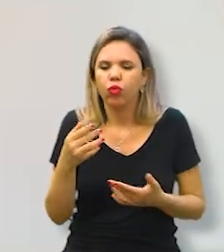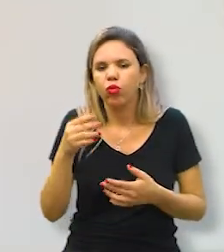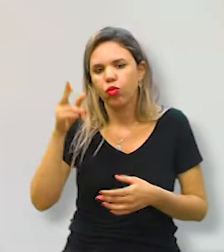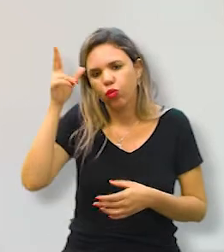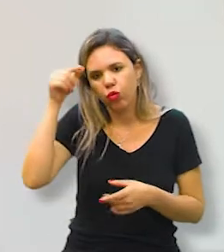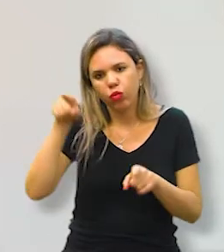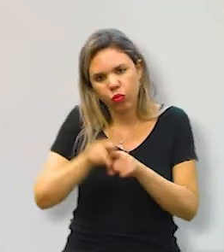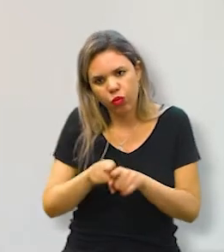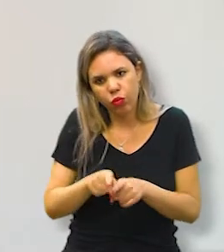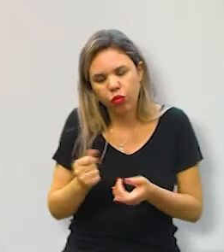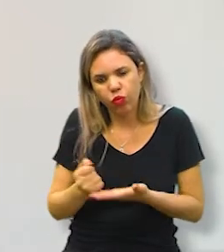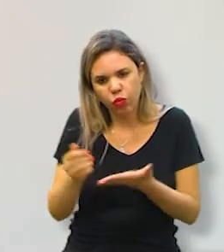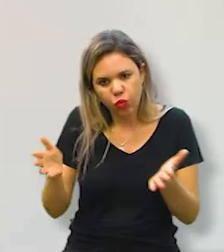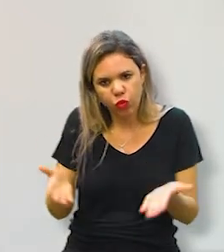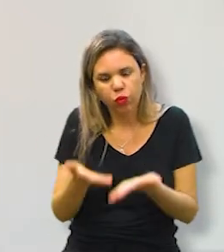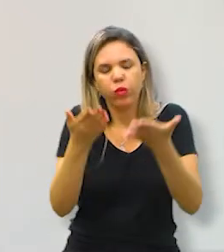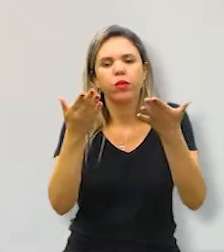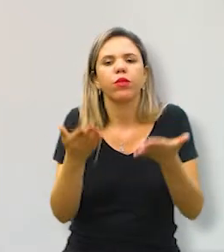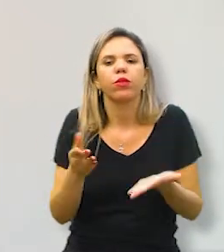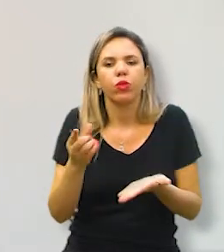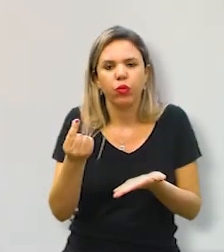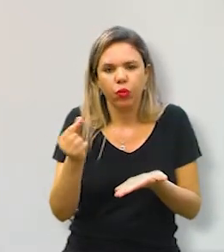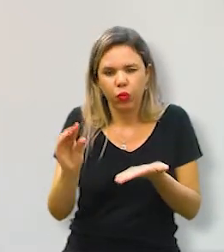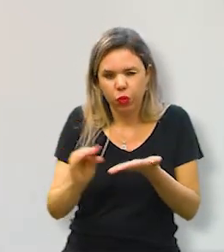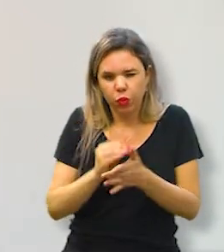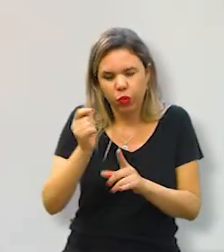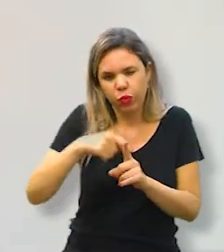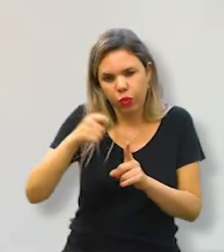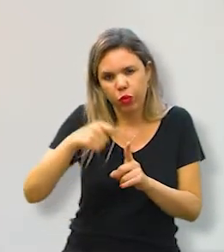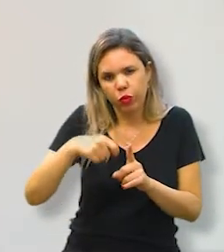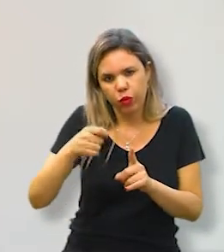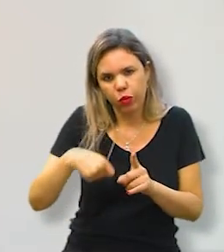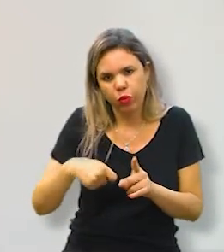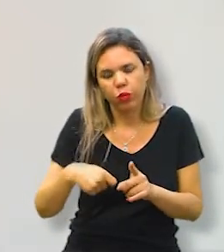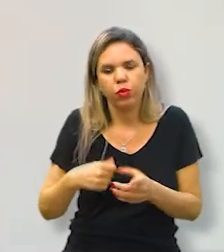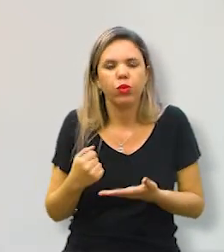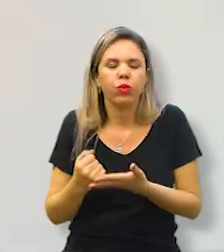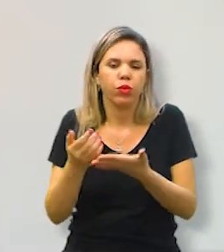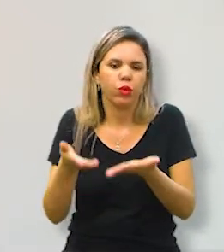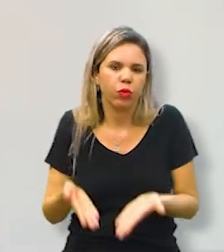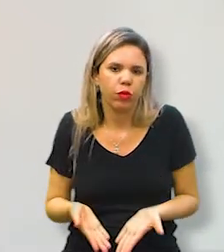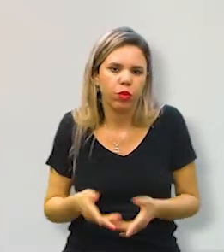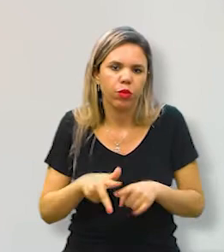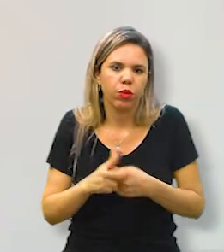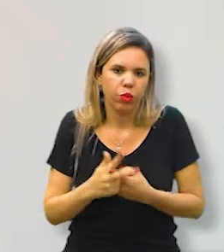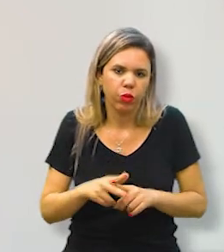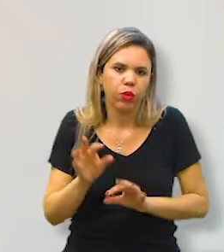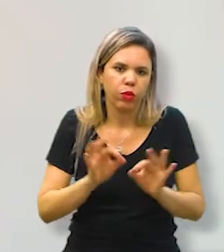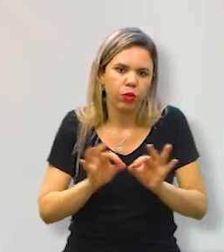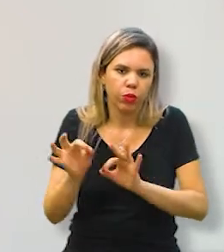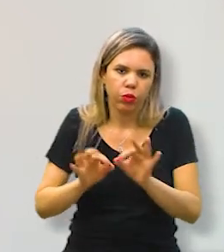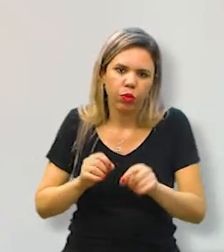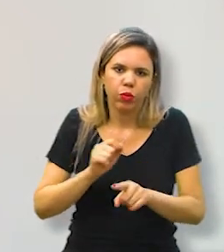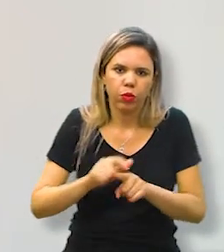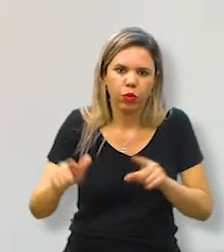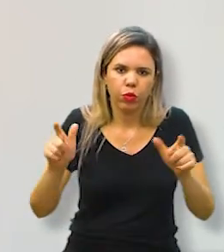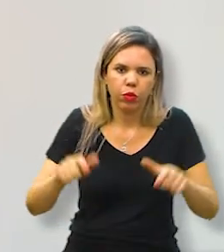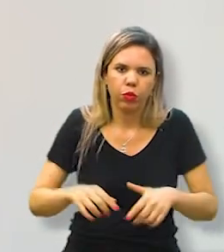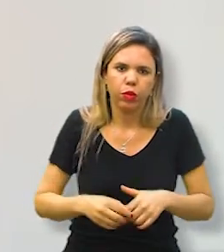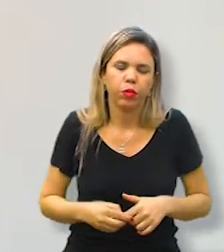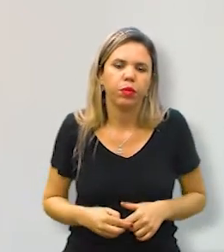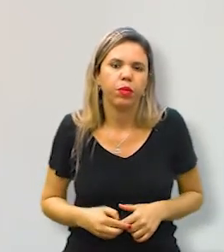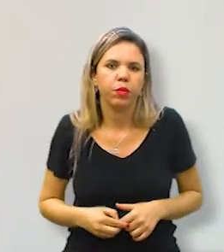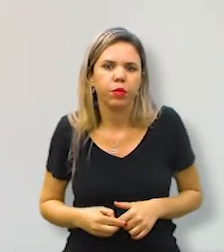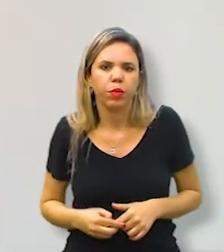ainda nos colabora com uma verba mensal que nos ajuda na manutenção do aluguel do espaço.